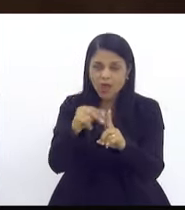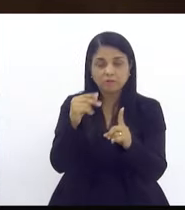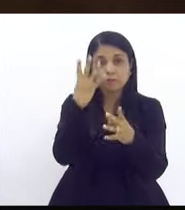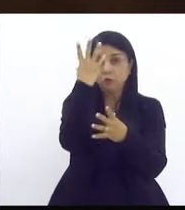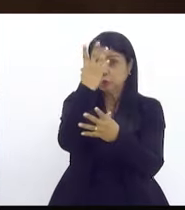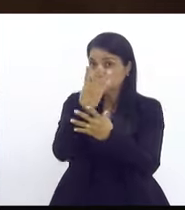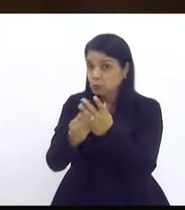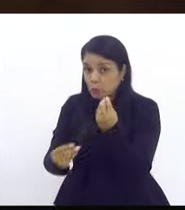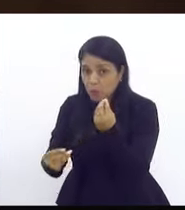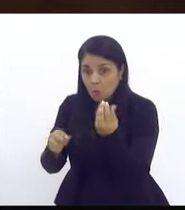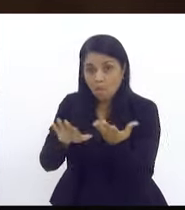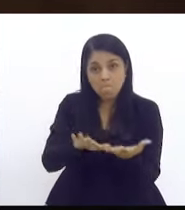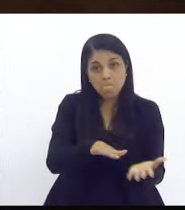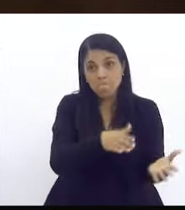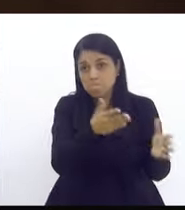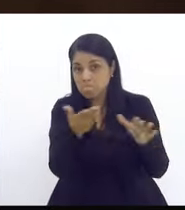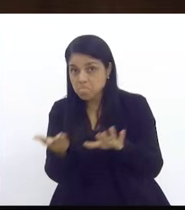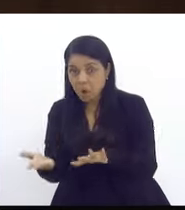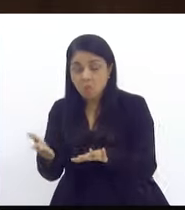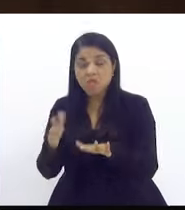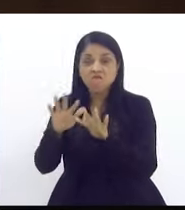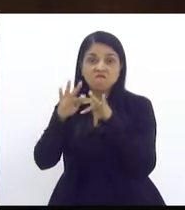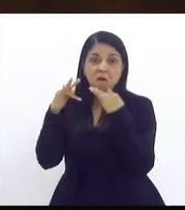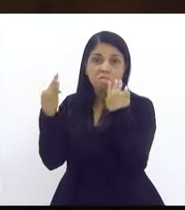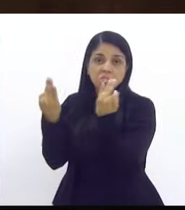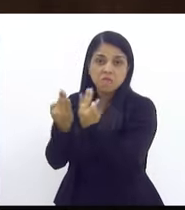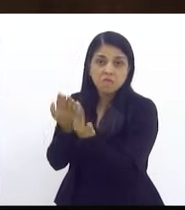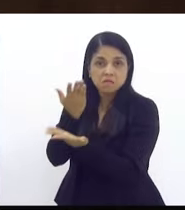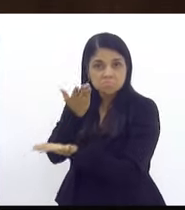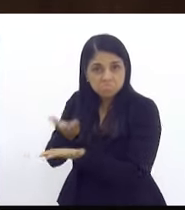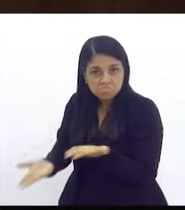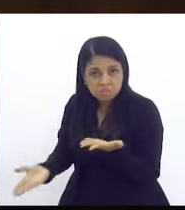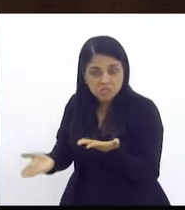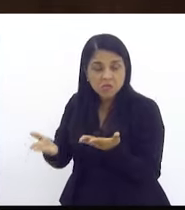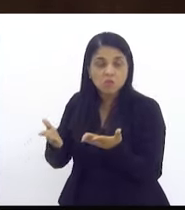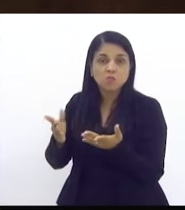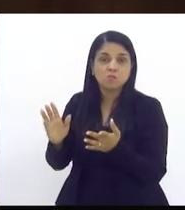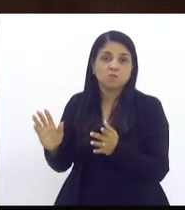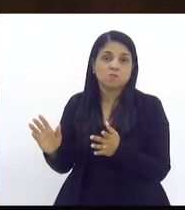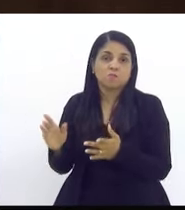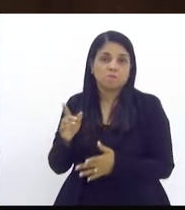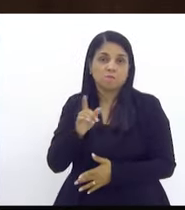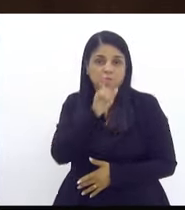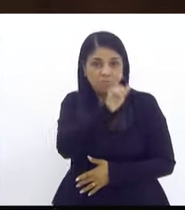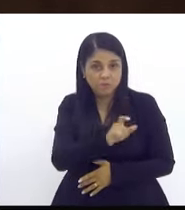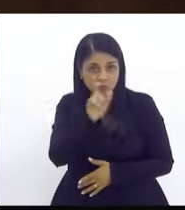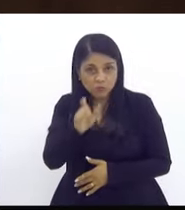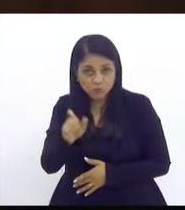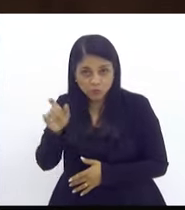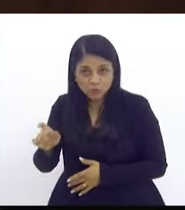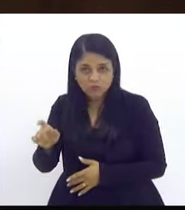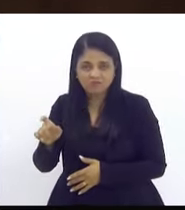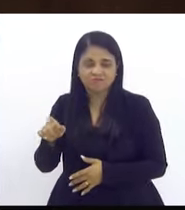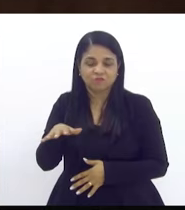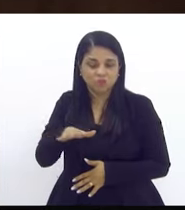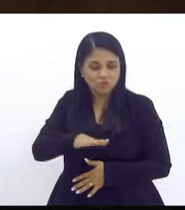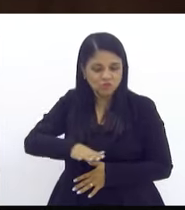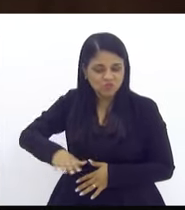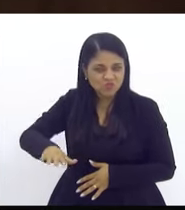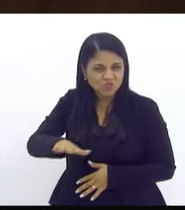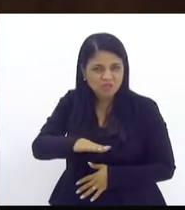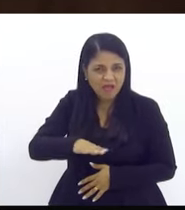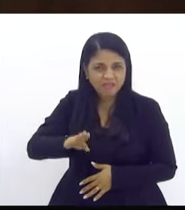desapareceram, que perderam seus familiares desaparecidos, a gente não pode nunca banalizar que um espaço que serviu como espaço de